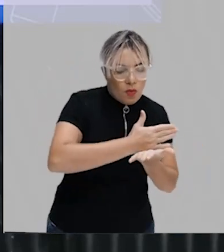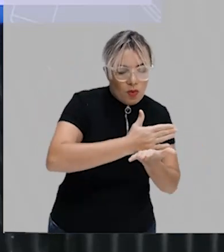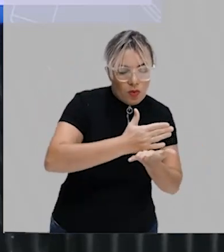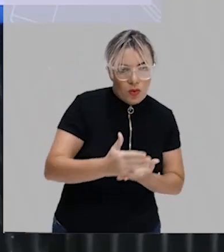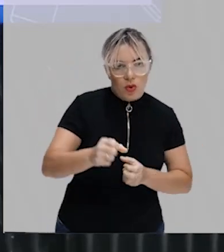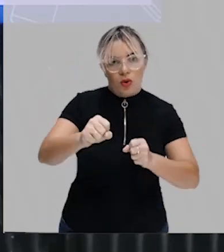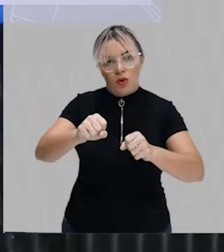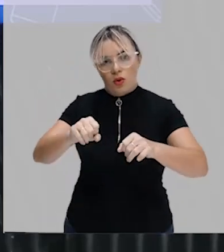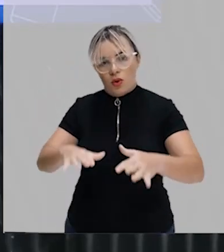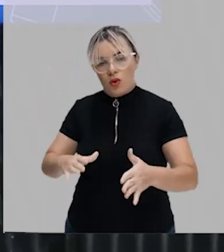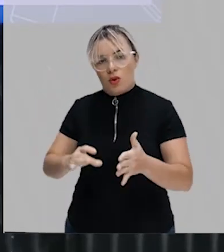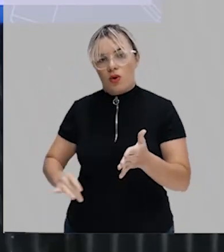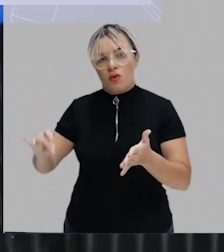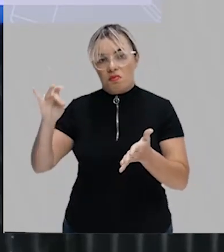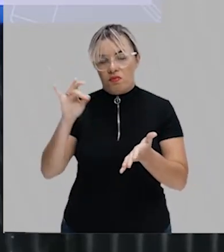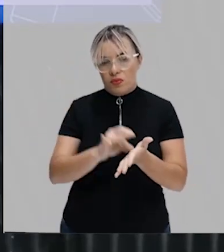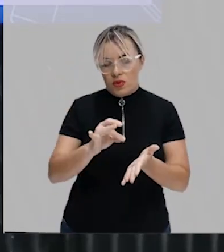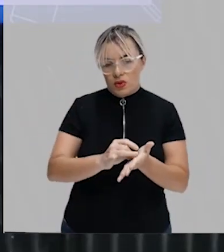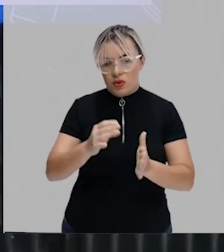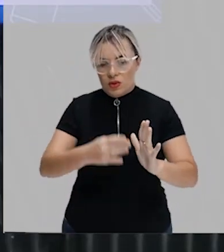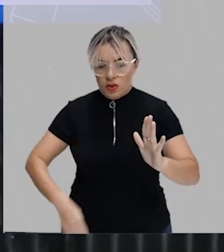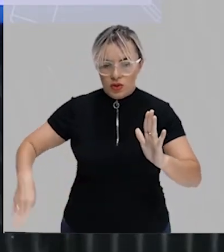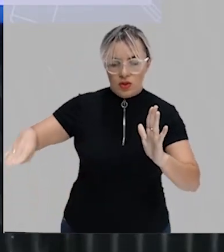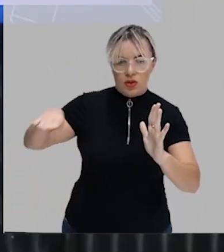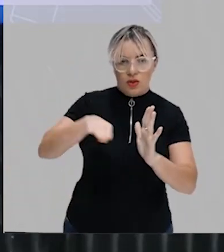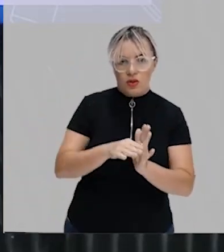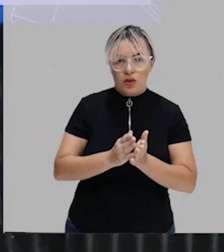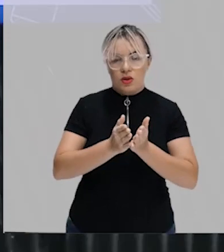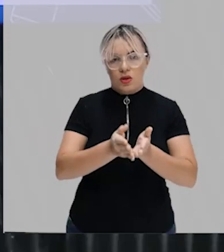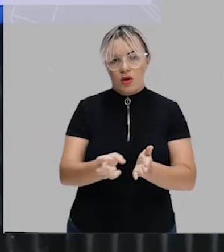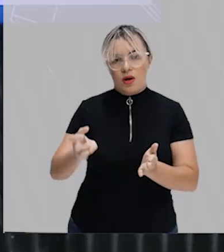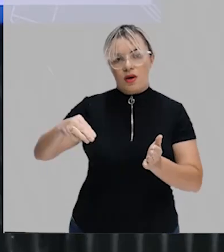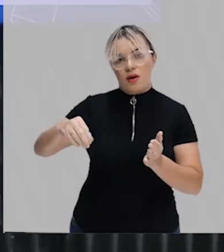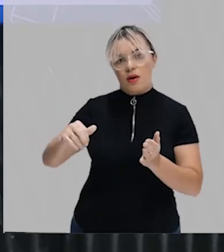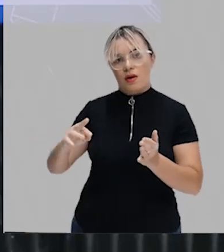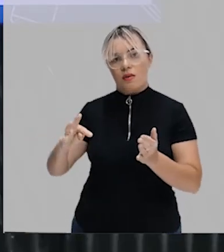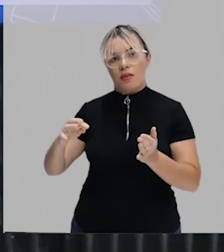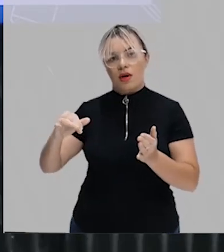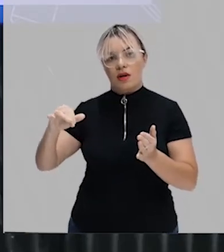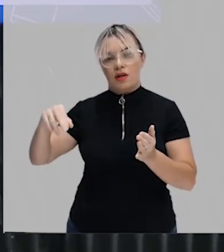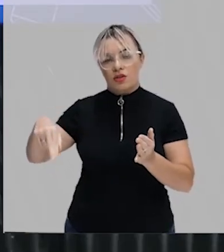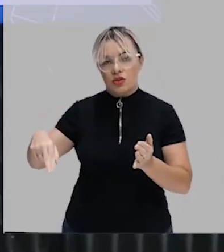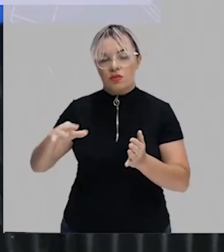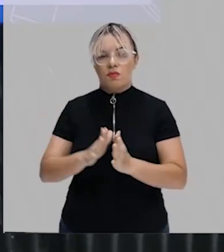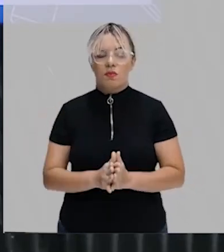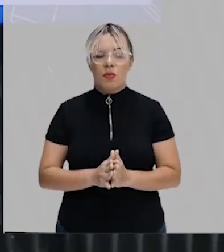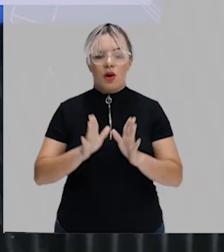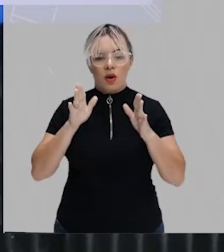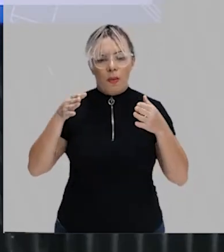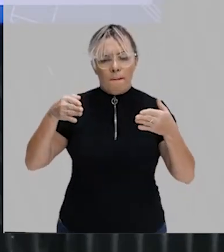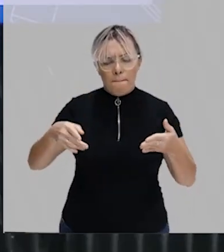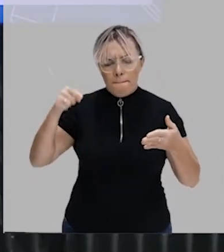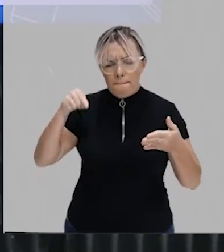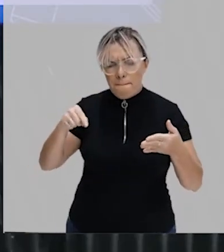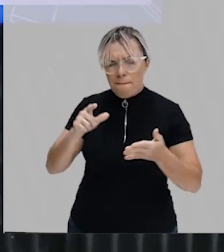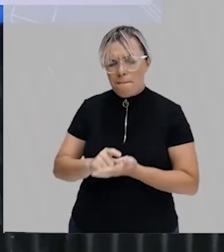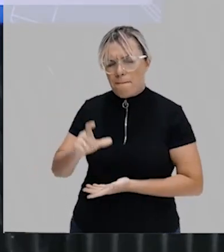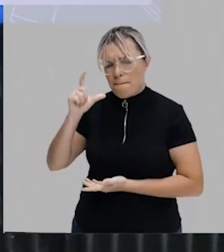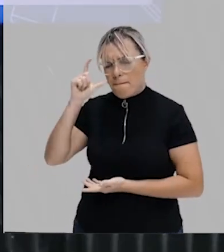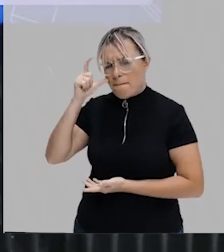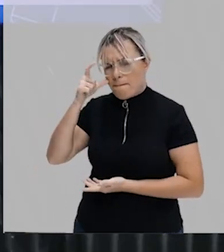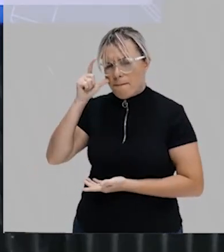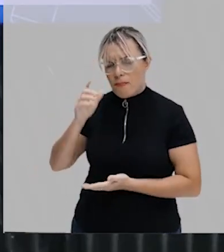efetiva é a chegada da expedição de Martim Afonso de Souza. Observe que, a partir de